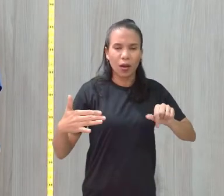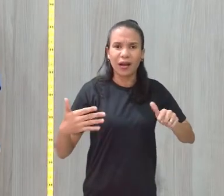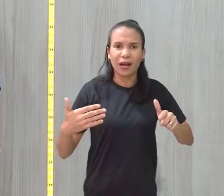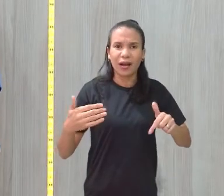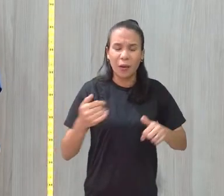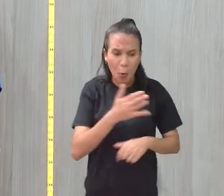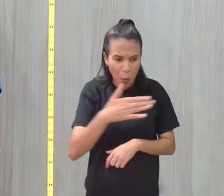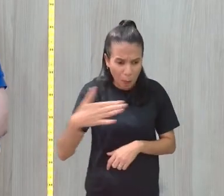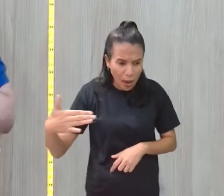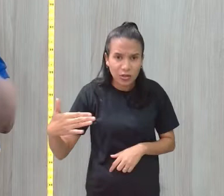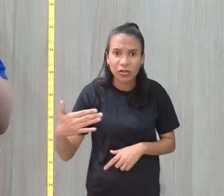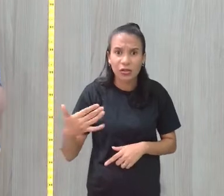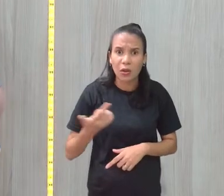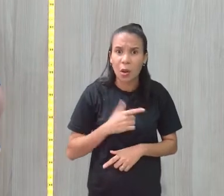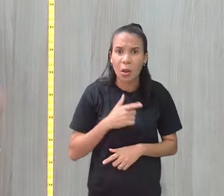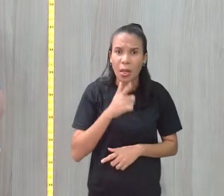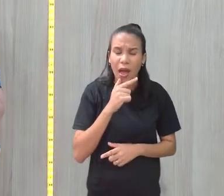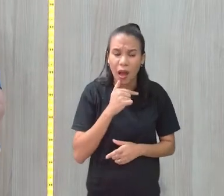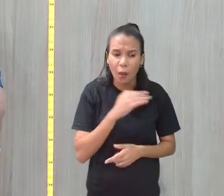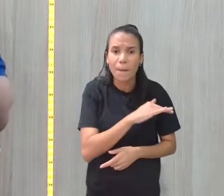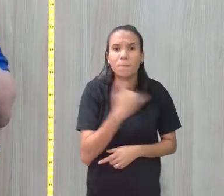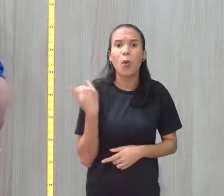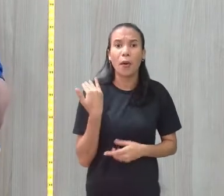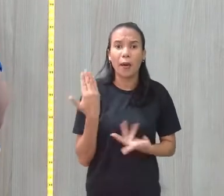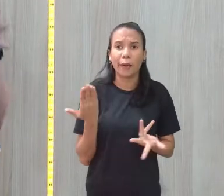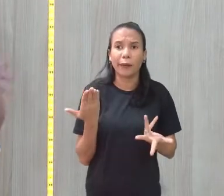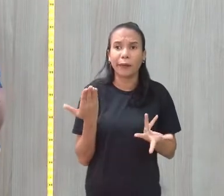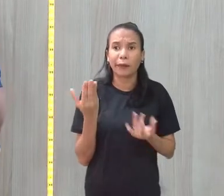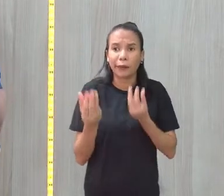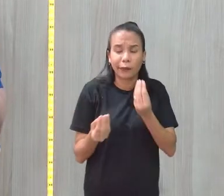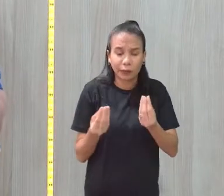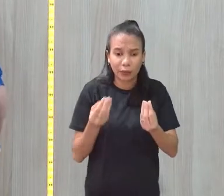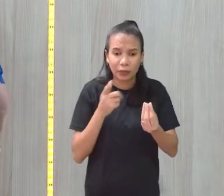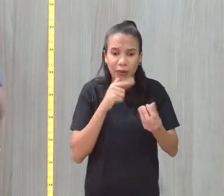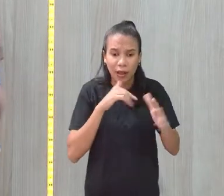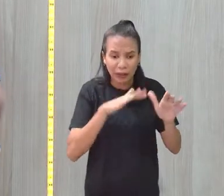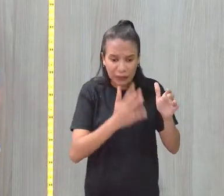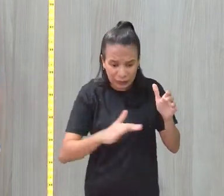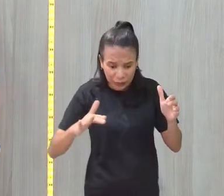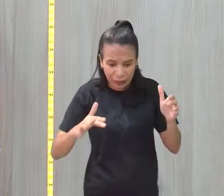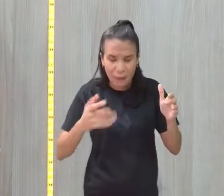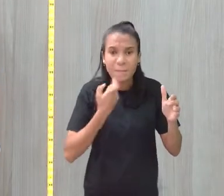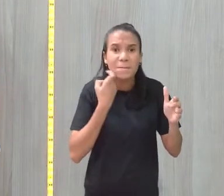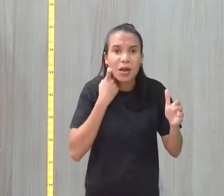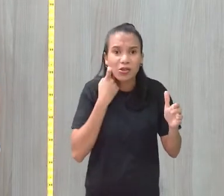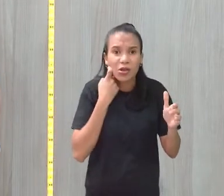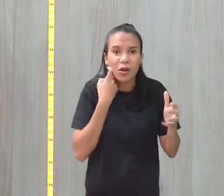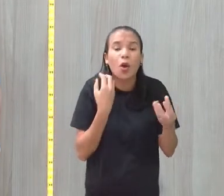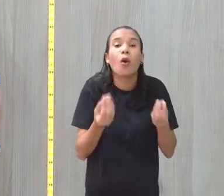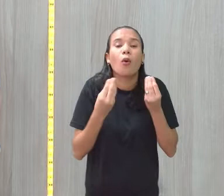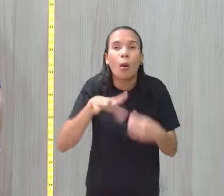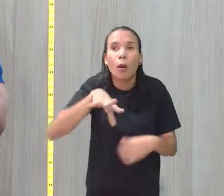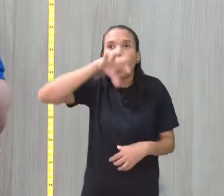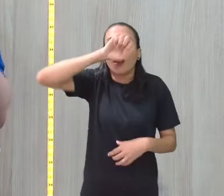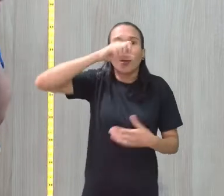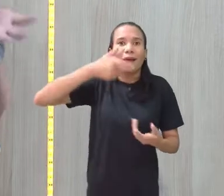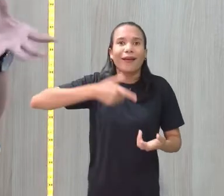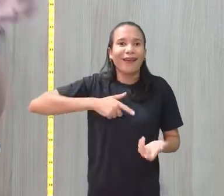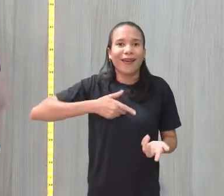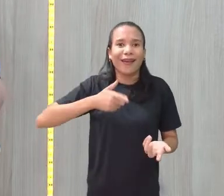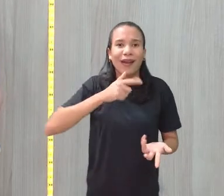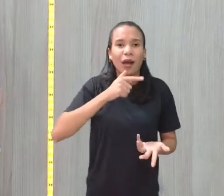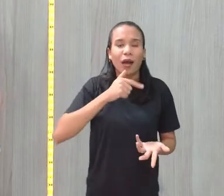monte de peixe. A gente está vendo que os peixes morreram, que estão ali já na beira, né? Você sabe que peixe não respira fora d'água, né? Então, quando a